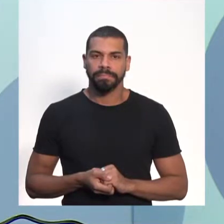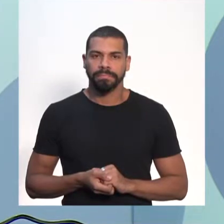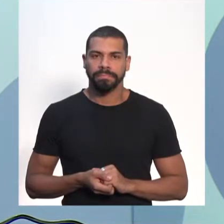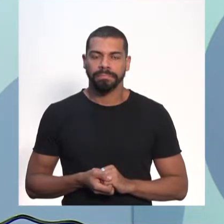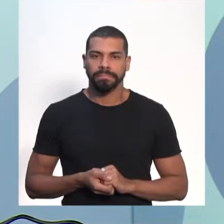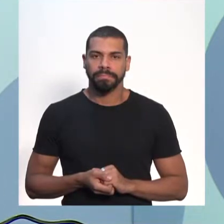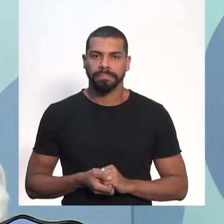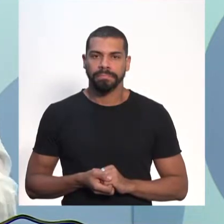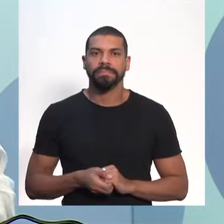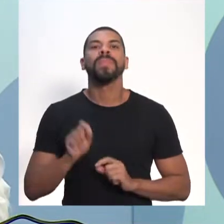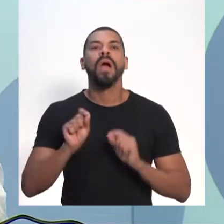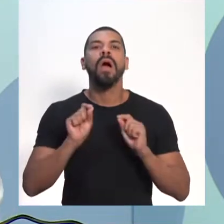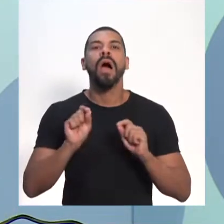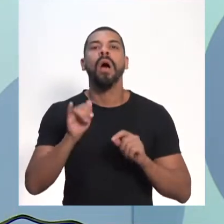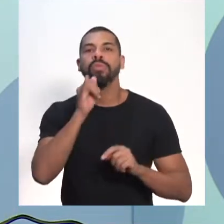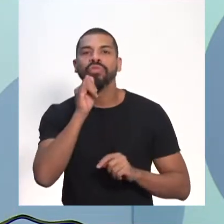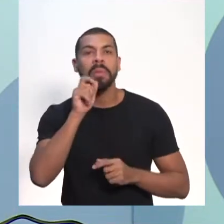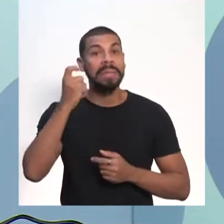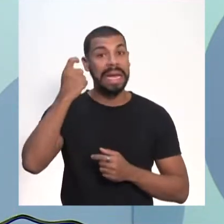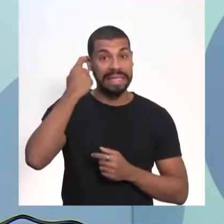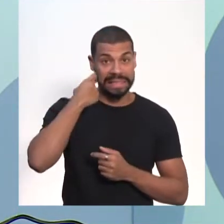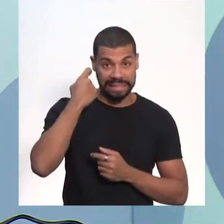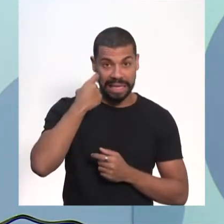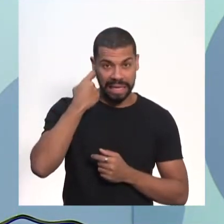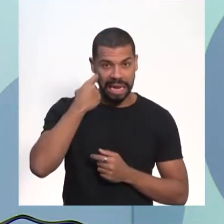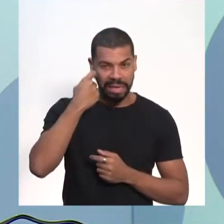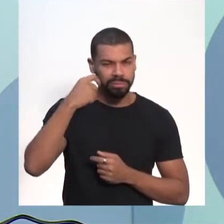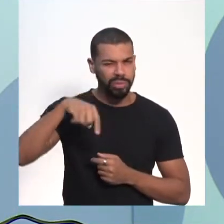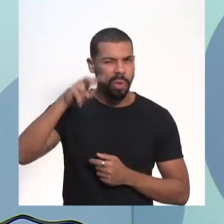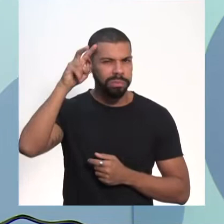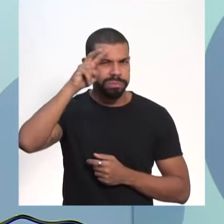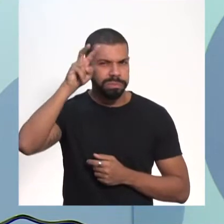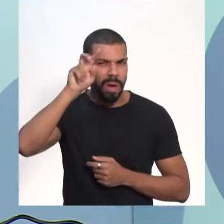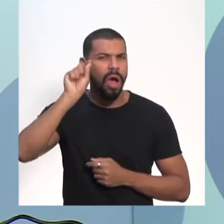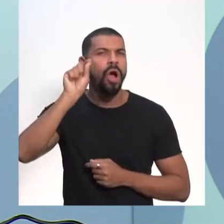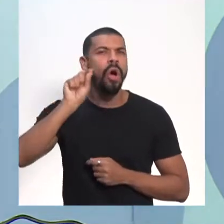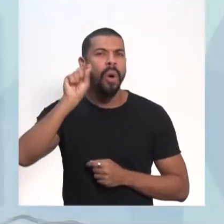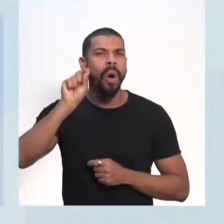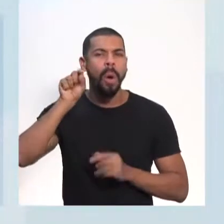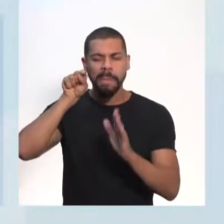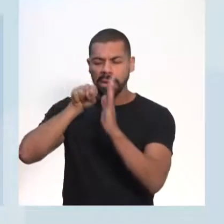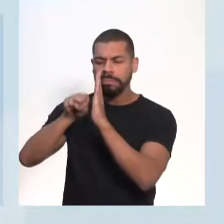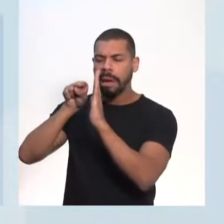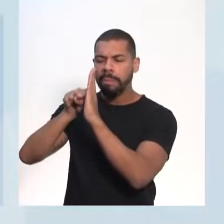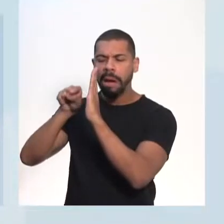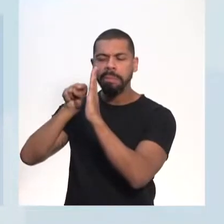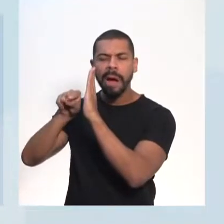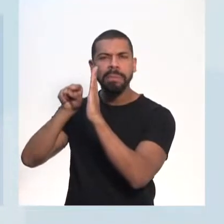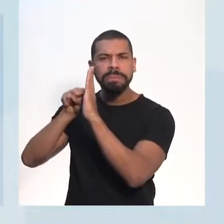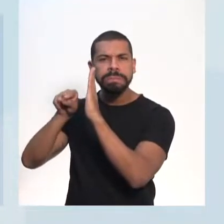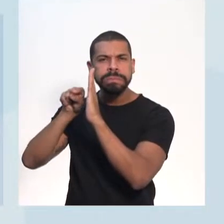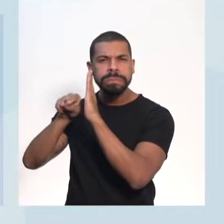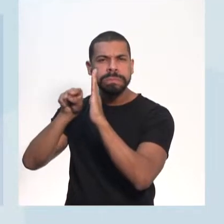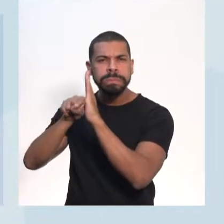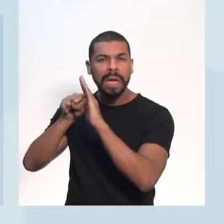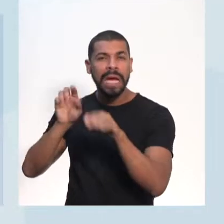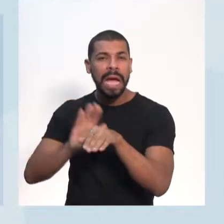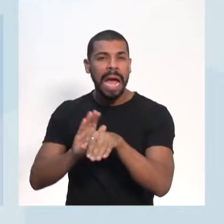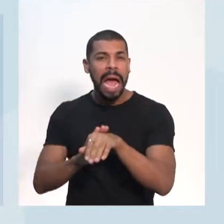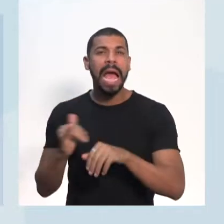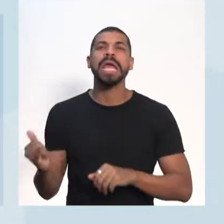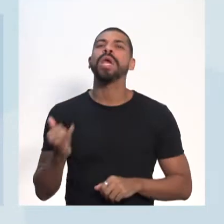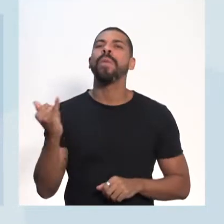aqui. Aí, na sexta-feira, nós trouxemos também algumas perguntas que a gente pensa que sejam importantes,